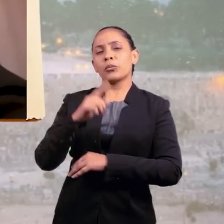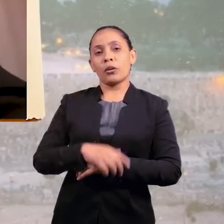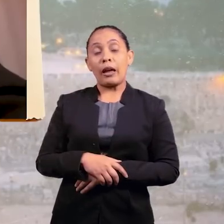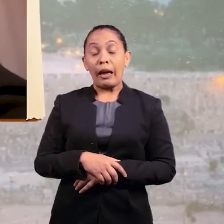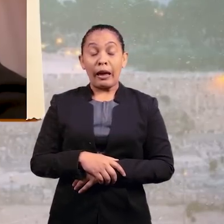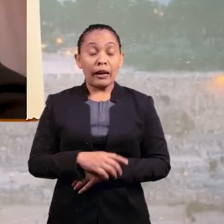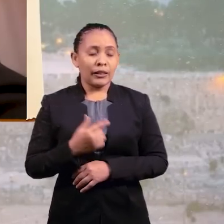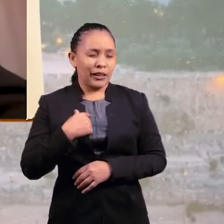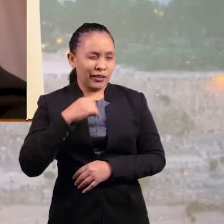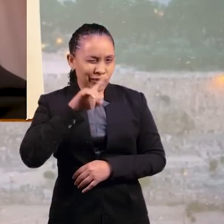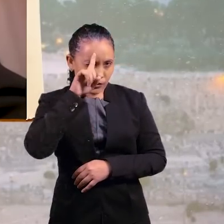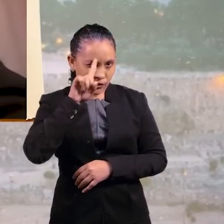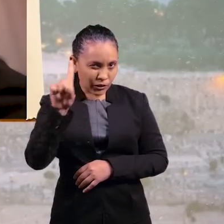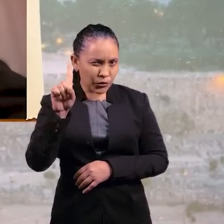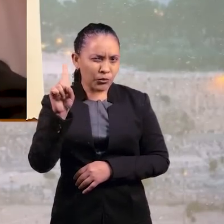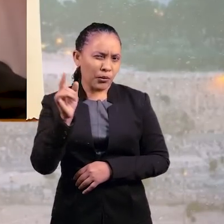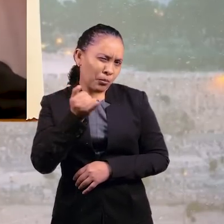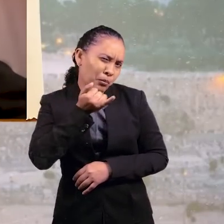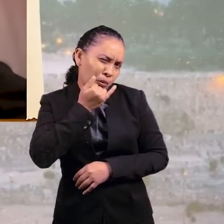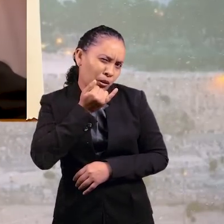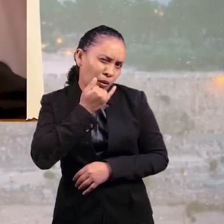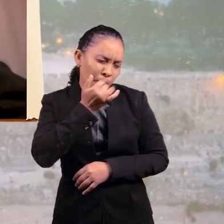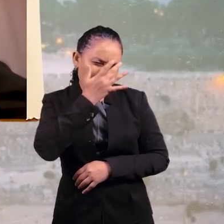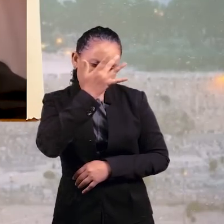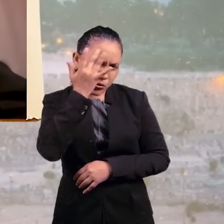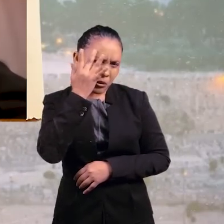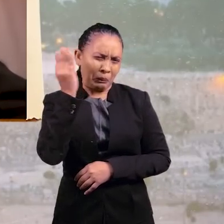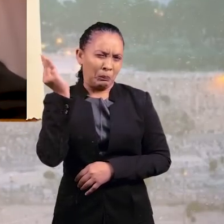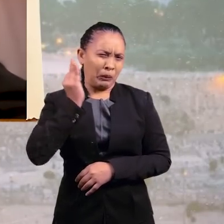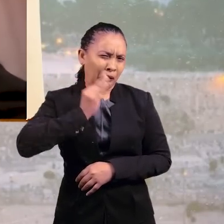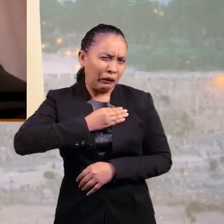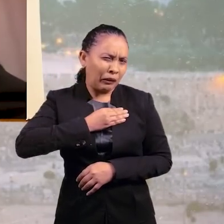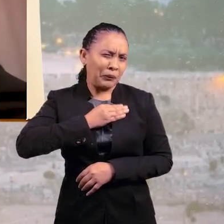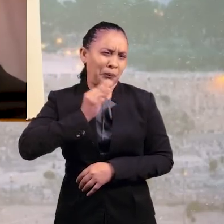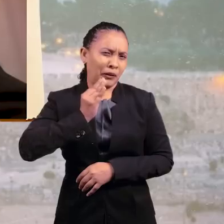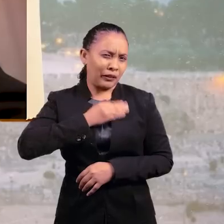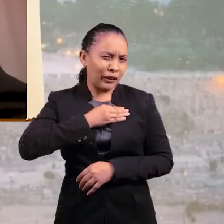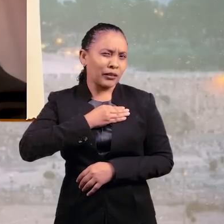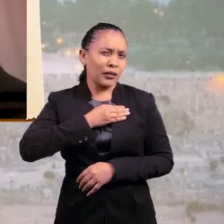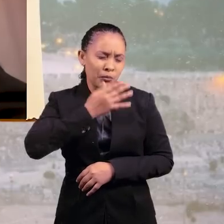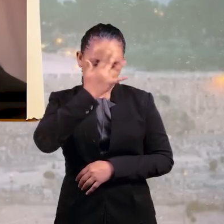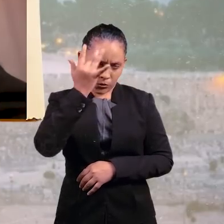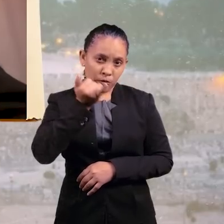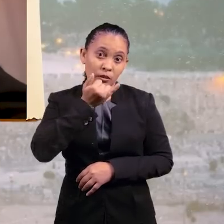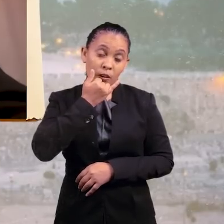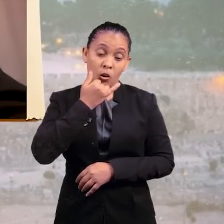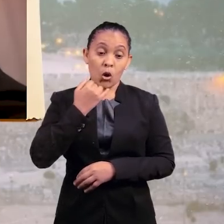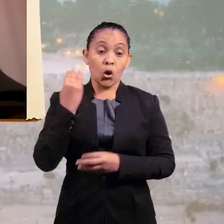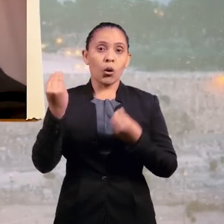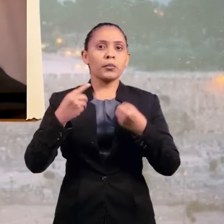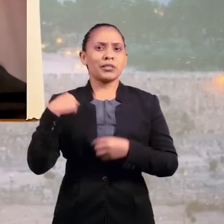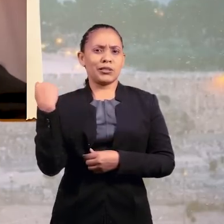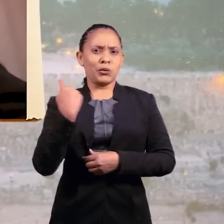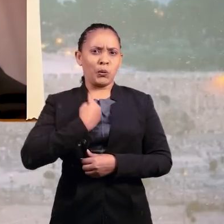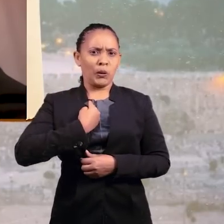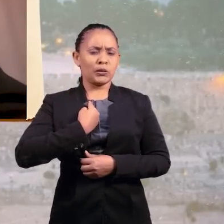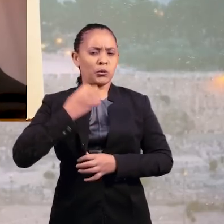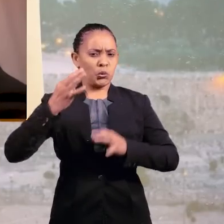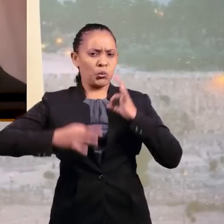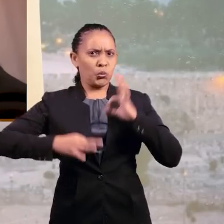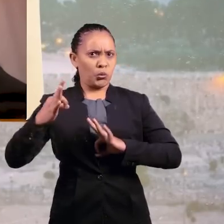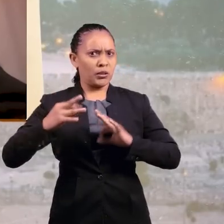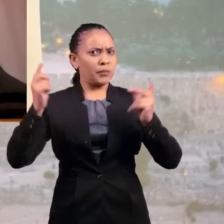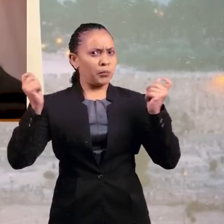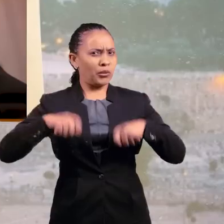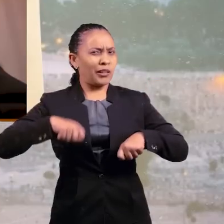olha, será que Deus vai perdoar os pecados de uma pessoa tão pecadora, né? Como se a gente pudesse avaliar, né?